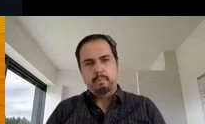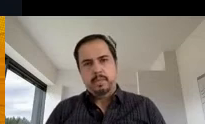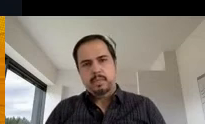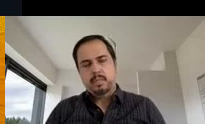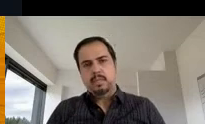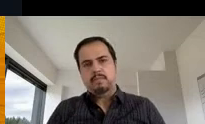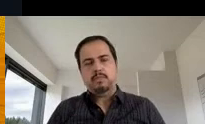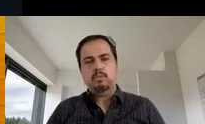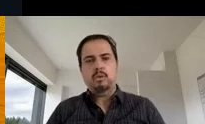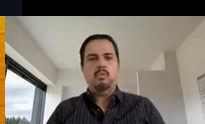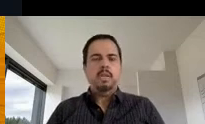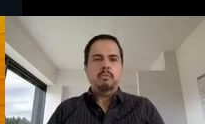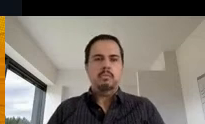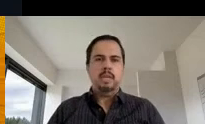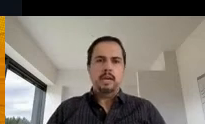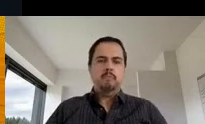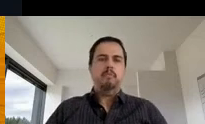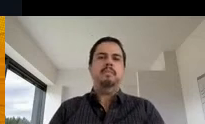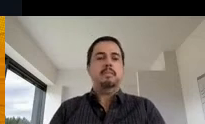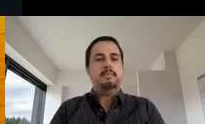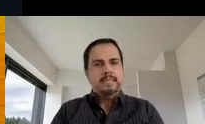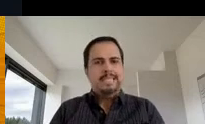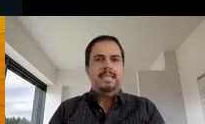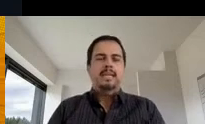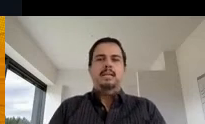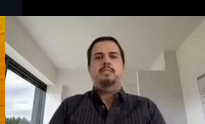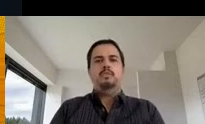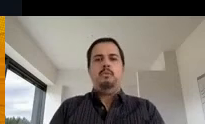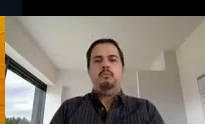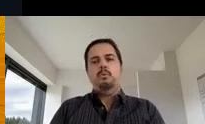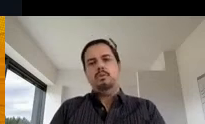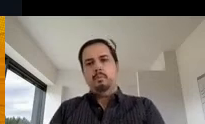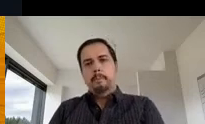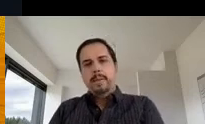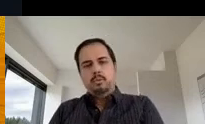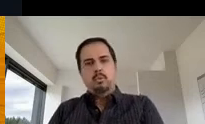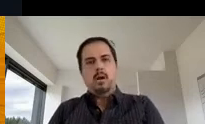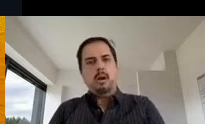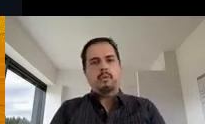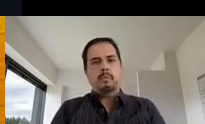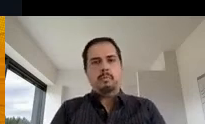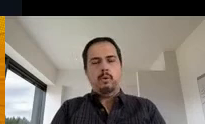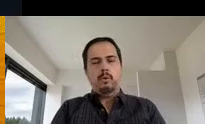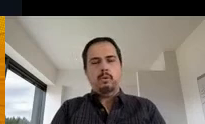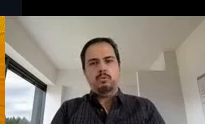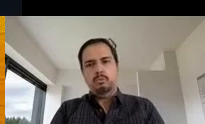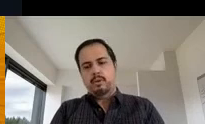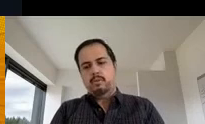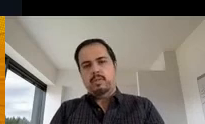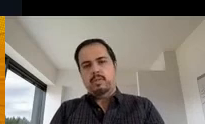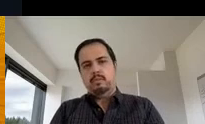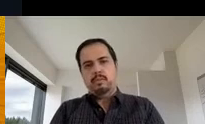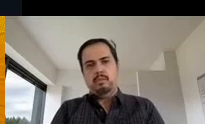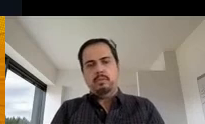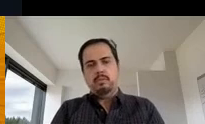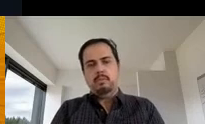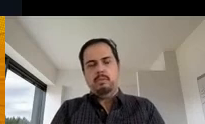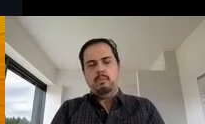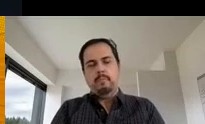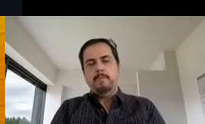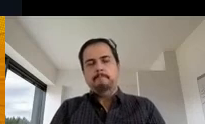empresa top que vai faturar R$ 1 milhão por mês. Esse é um propósito pessoal, é um propósito,